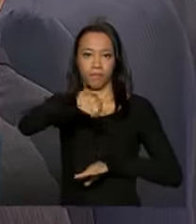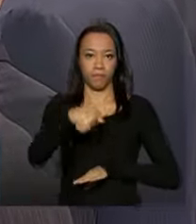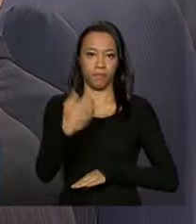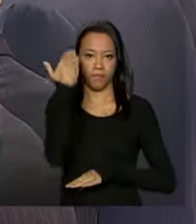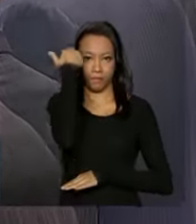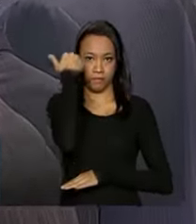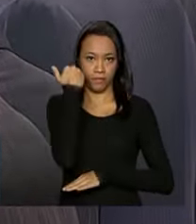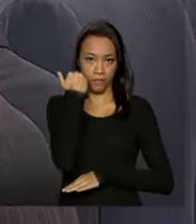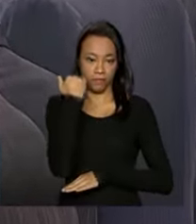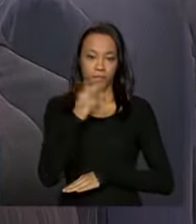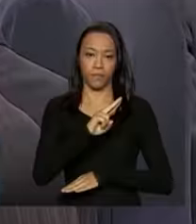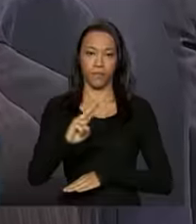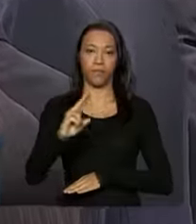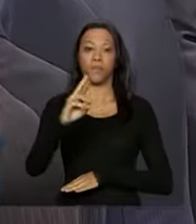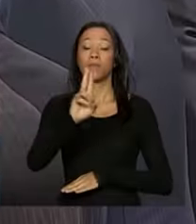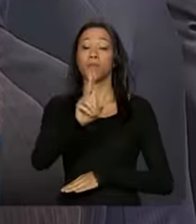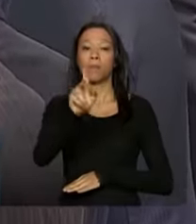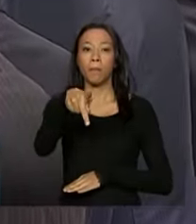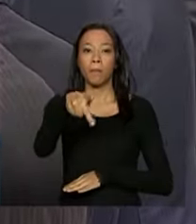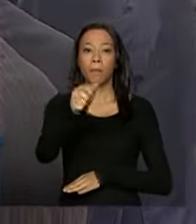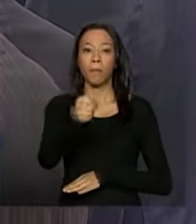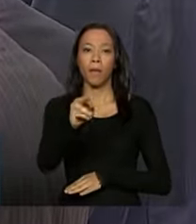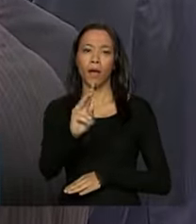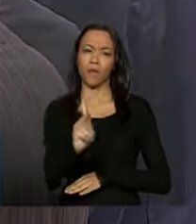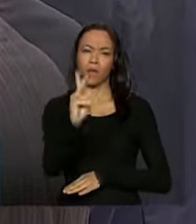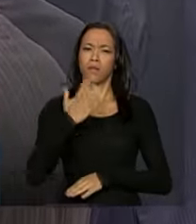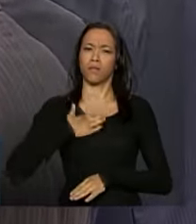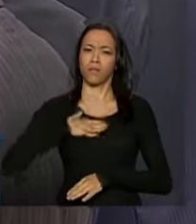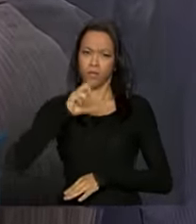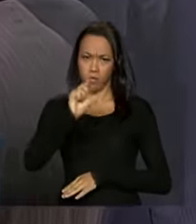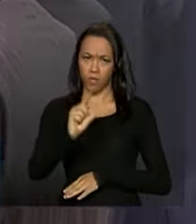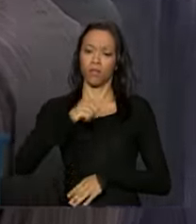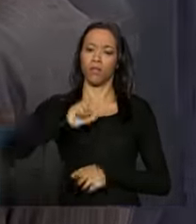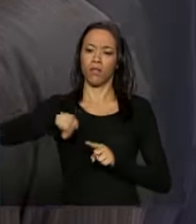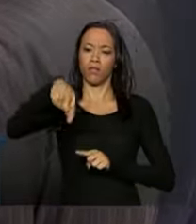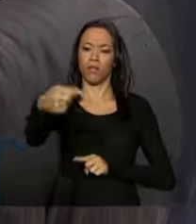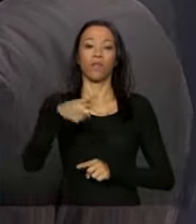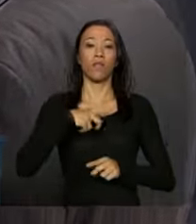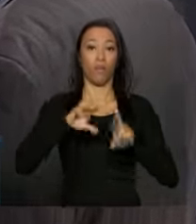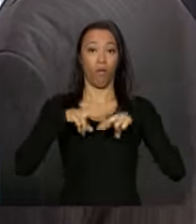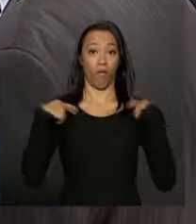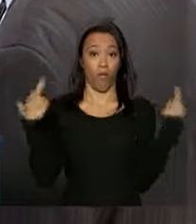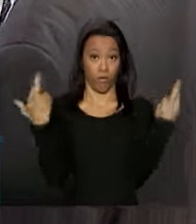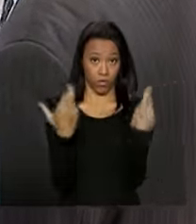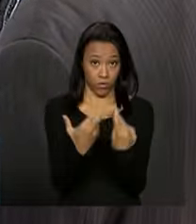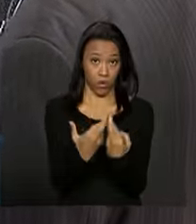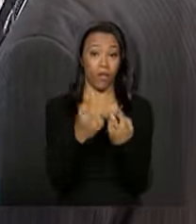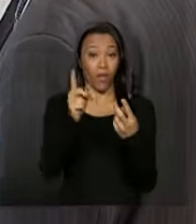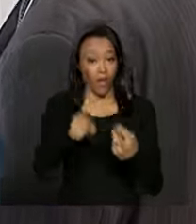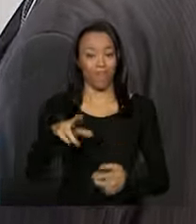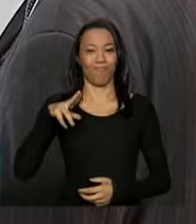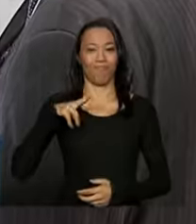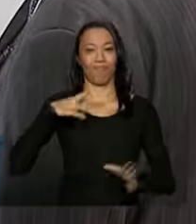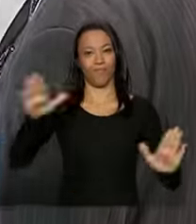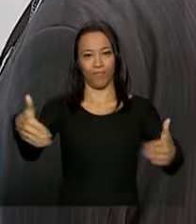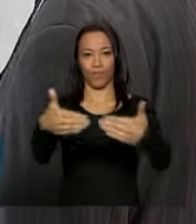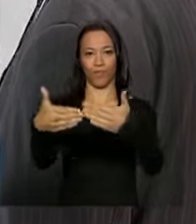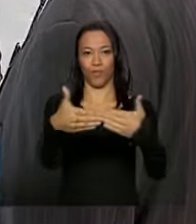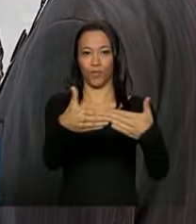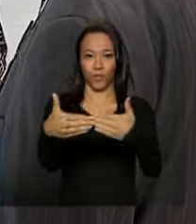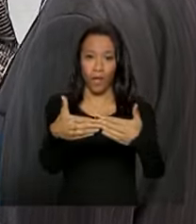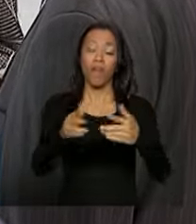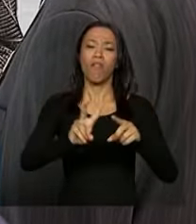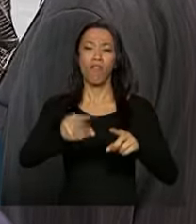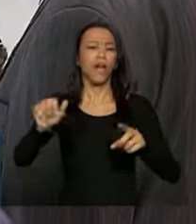Daqui a pouquinho elas seguem para uma reunião bilateral que será privada e vão discutir sobre